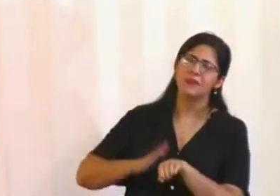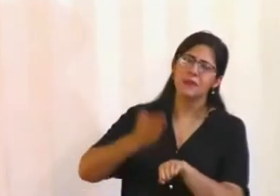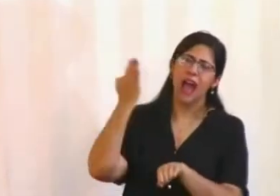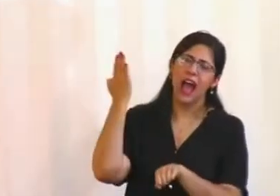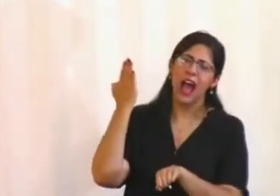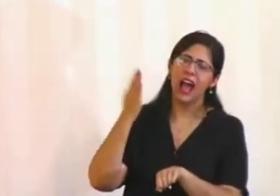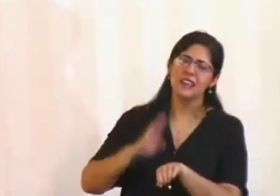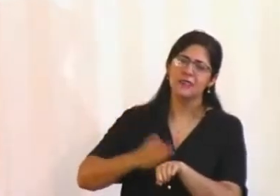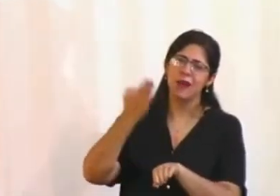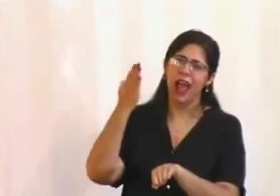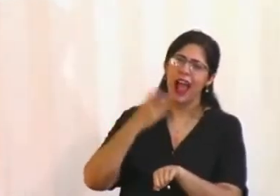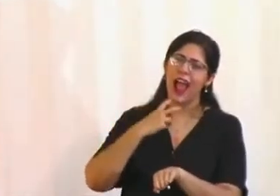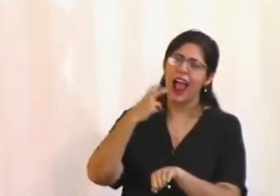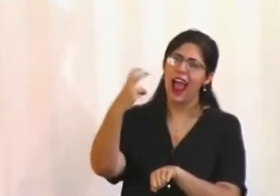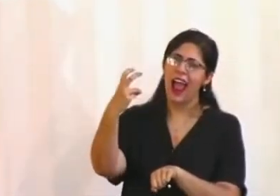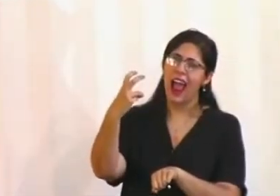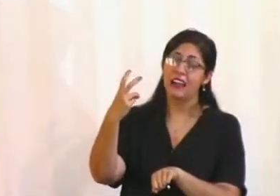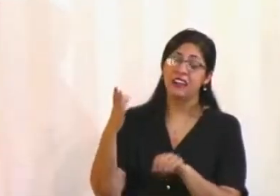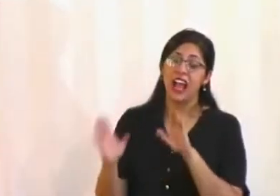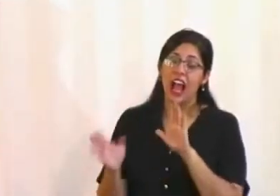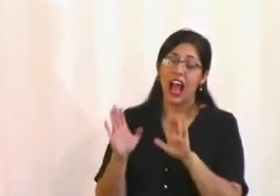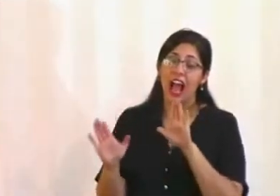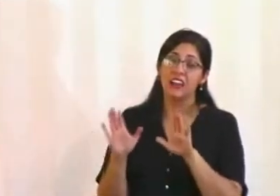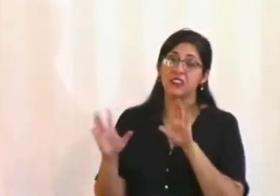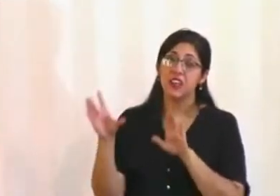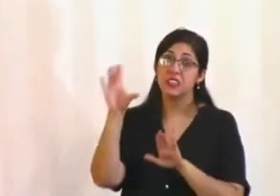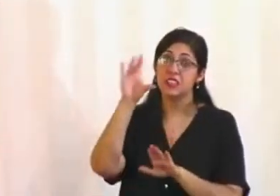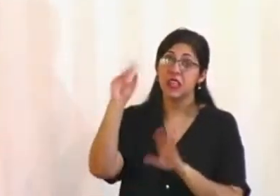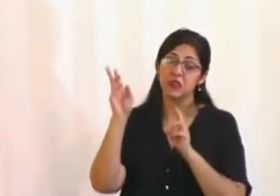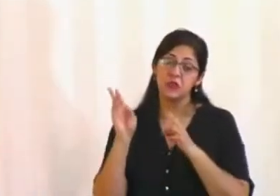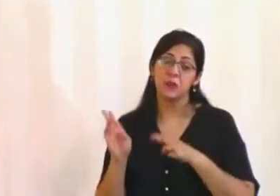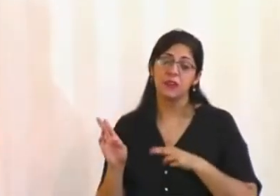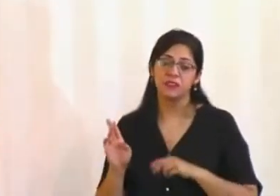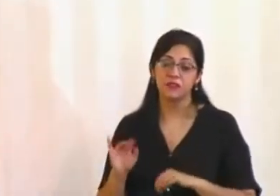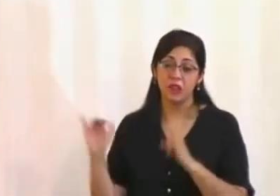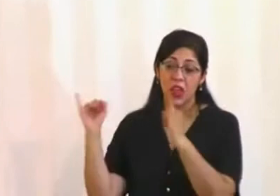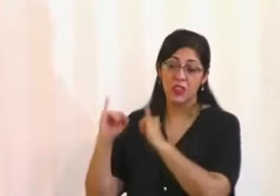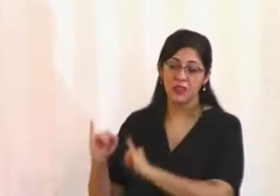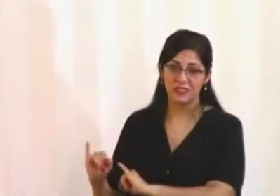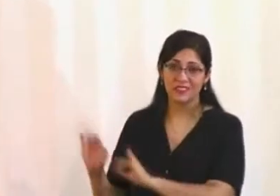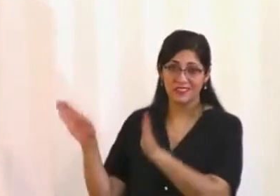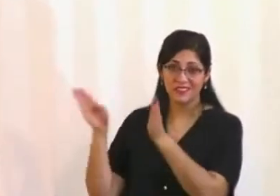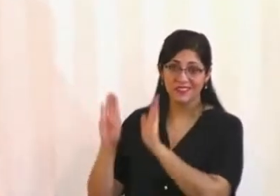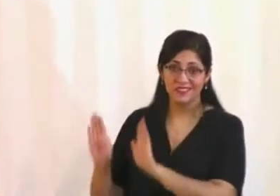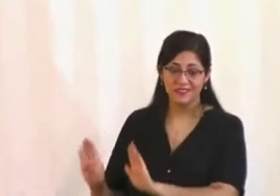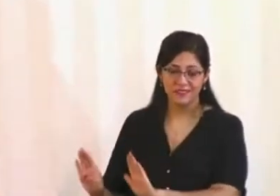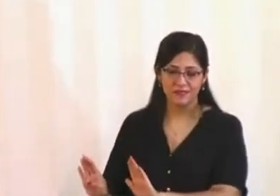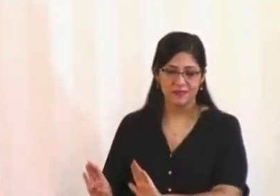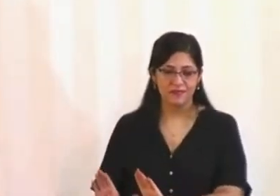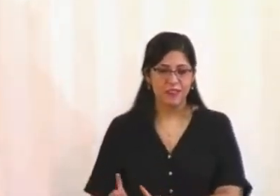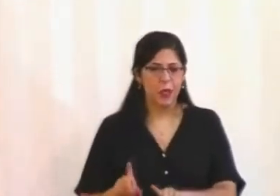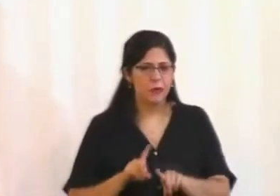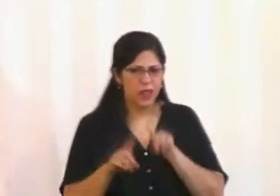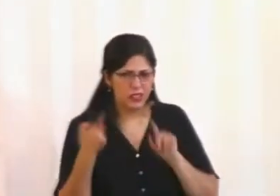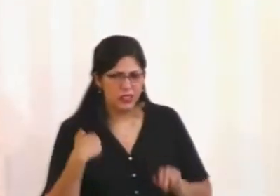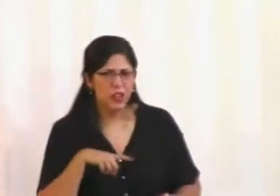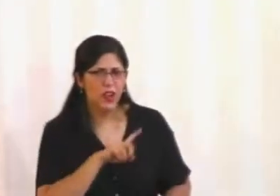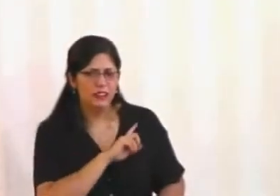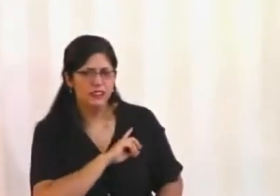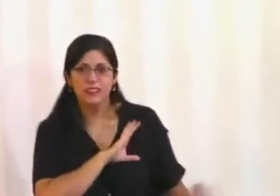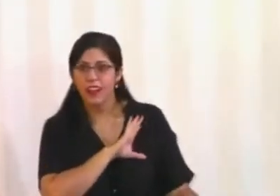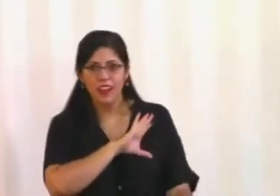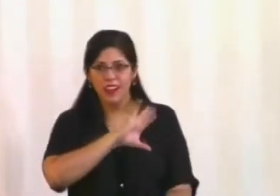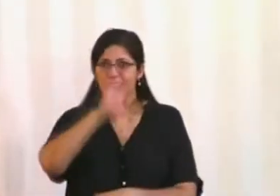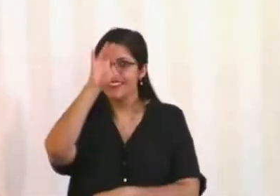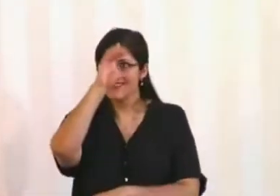seja Deus que, segundo o Salmo 121, o nosso Deus não dorme. Você não serve a um Deus que está longe, que agora está cuidando de alguém no